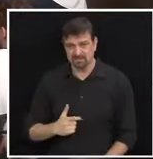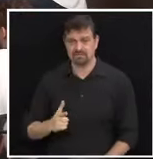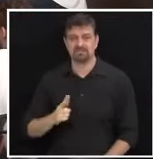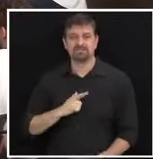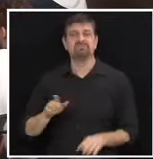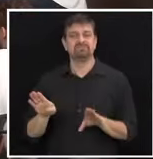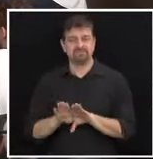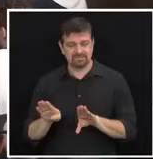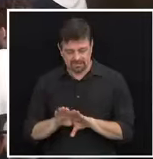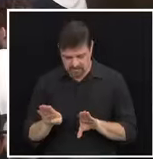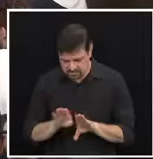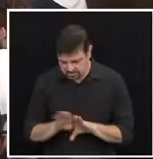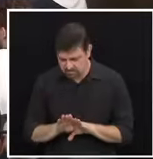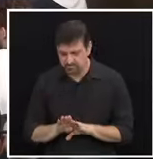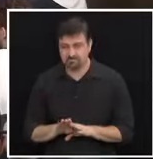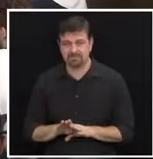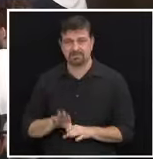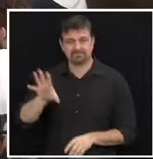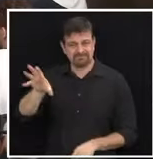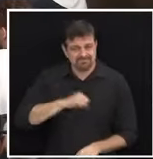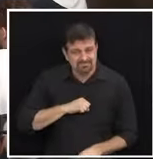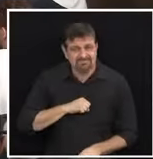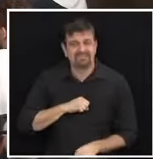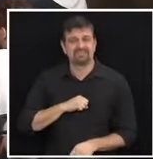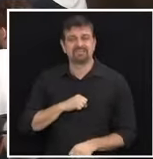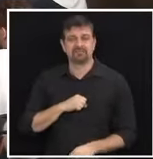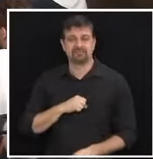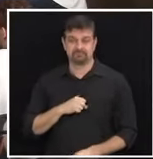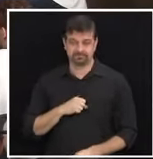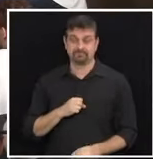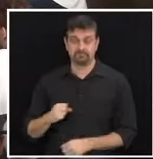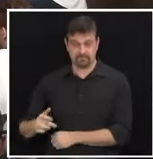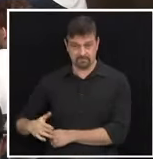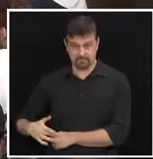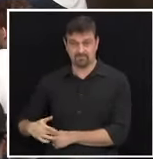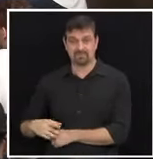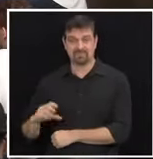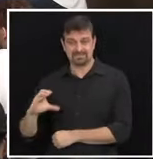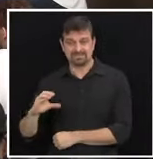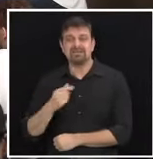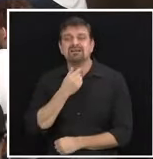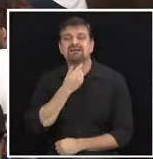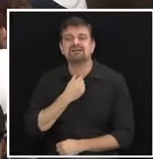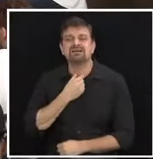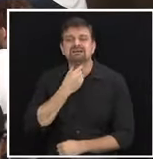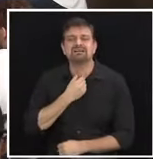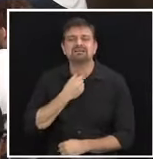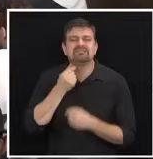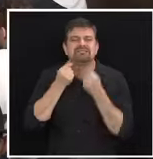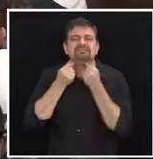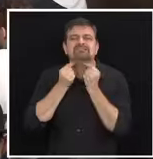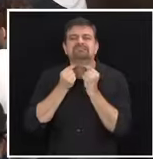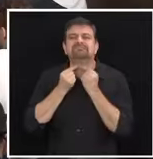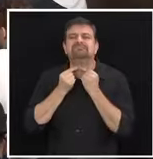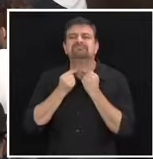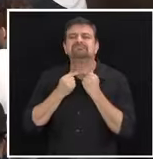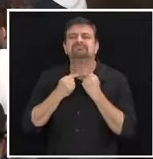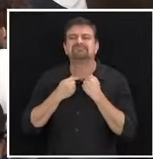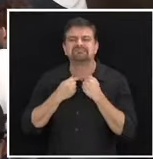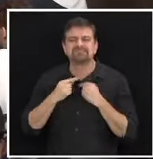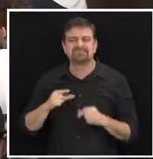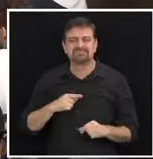portador da hepatite C, tive varizes de esôfago, que são algumas das